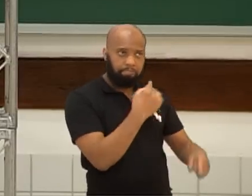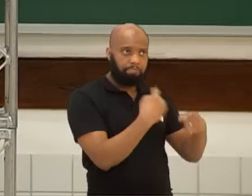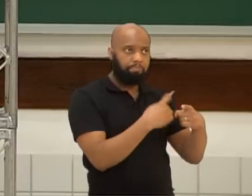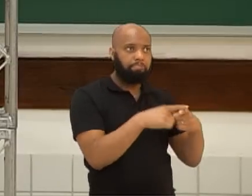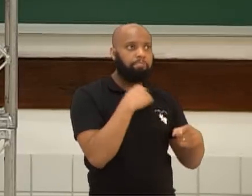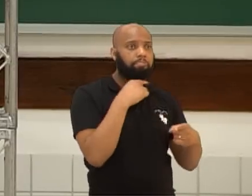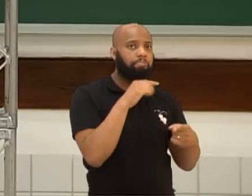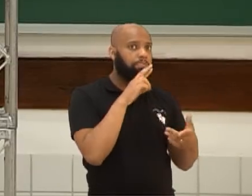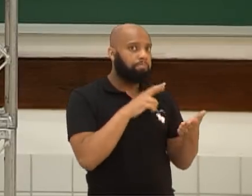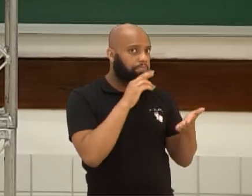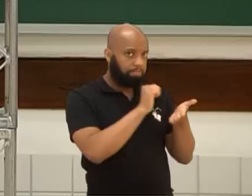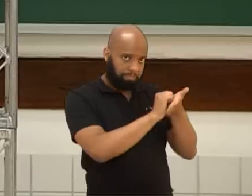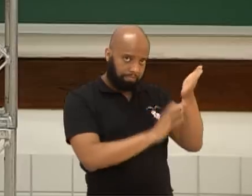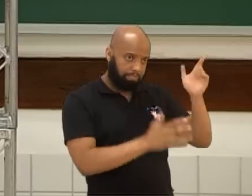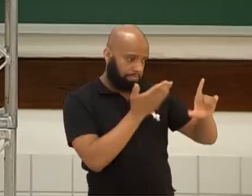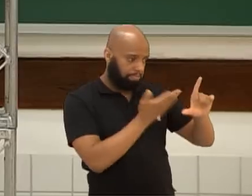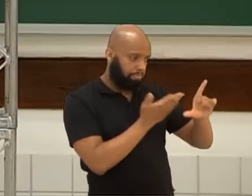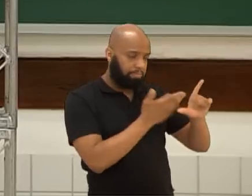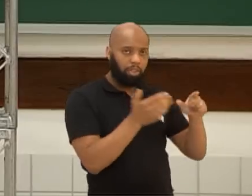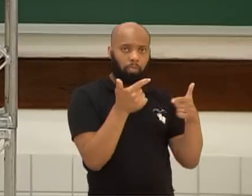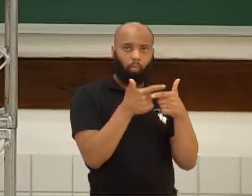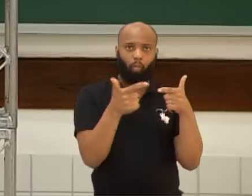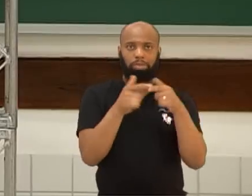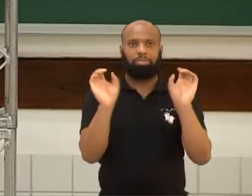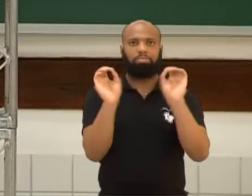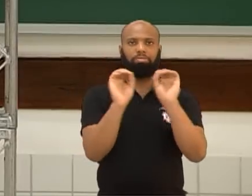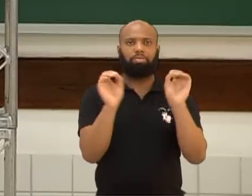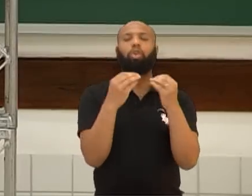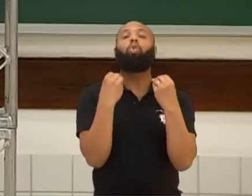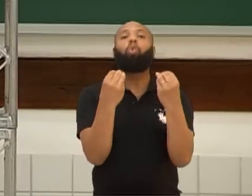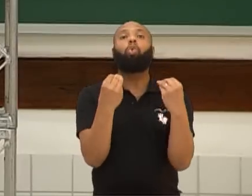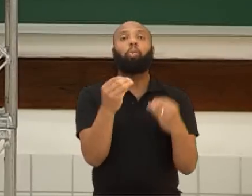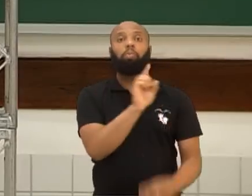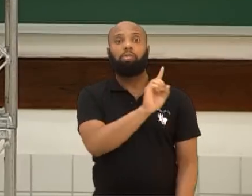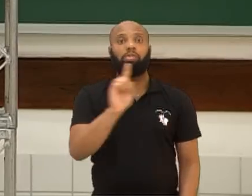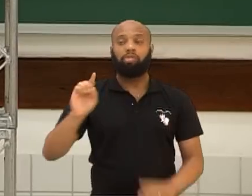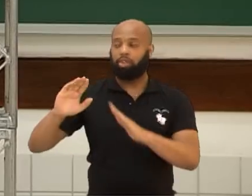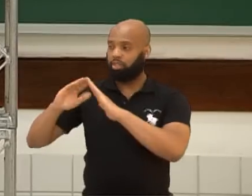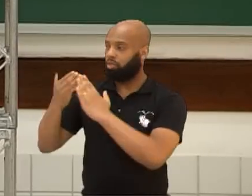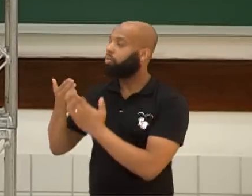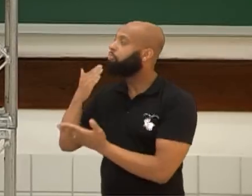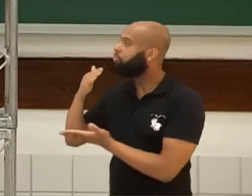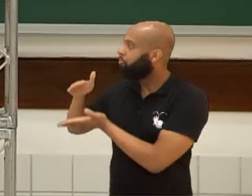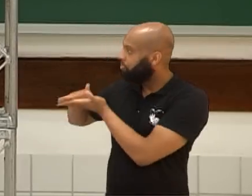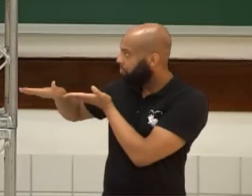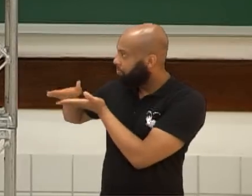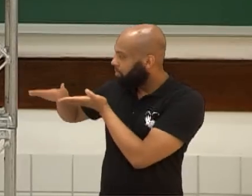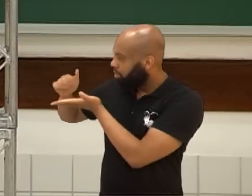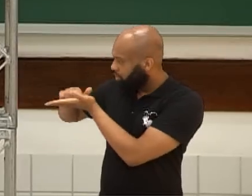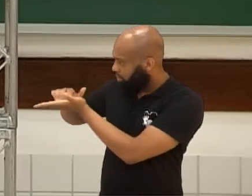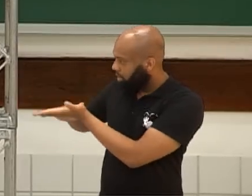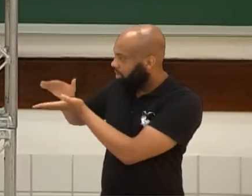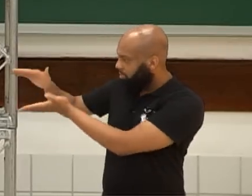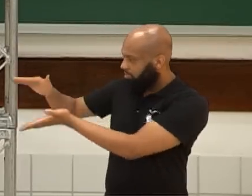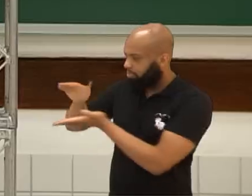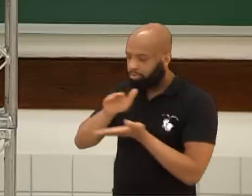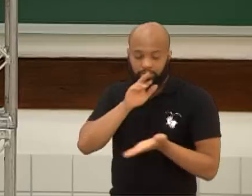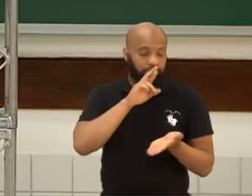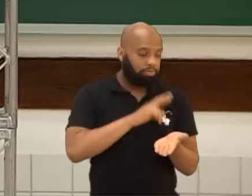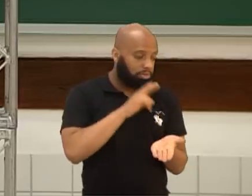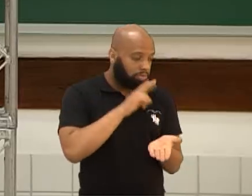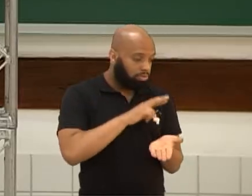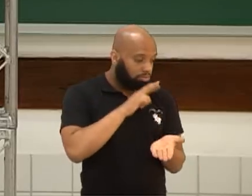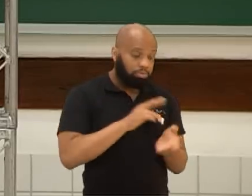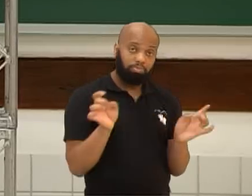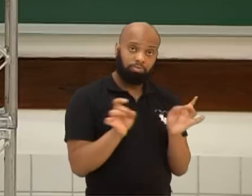fazer a atividade no Classroom, não tem problema. Vai até a tua escola, veja que dia que ela está entregando as